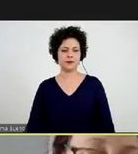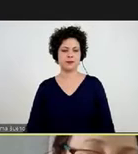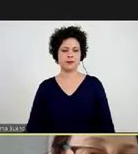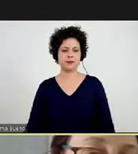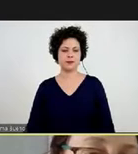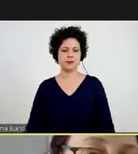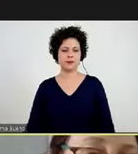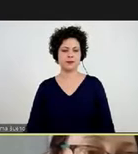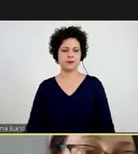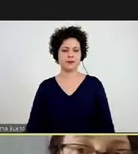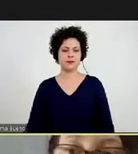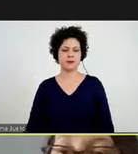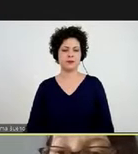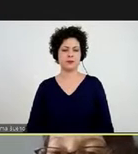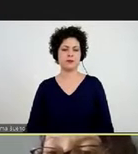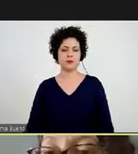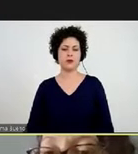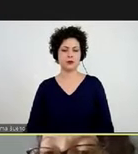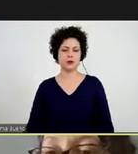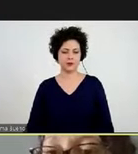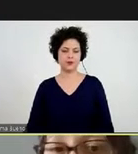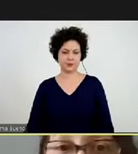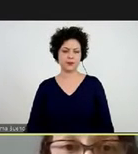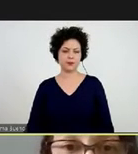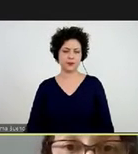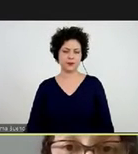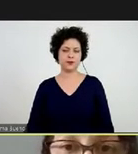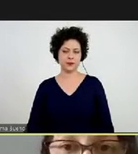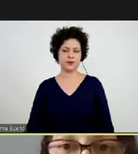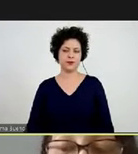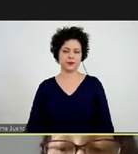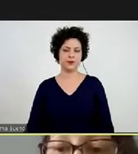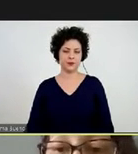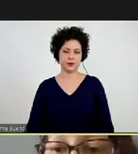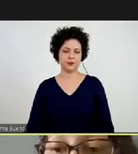Está dizendo que eu estou sem som. Tá todo mundo ouvindo? Posso continuar?